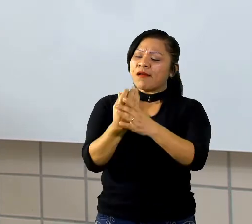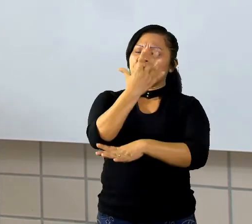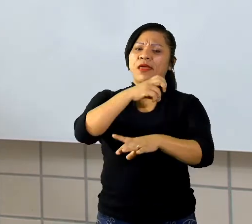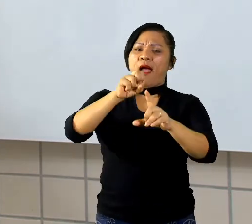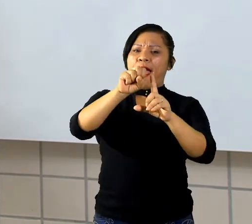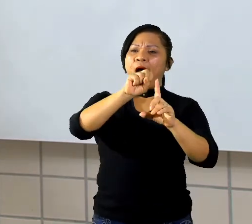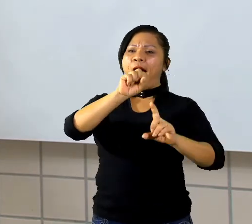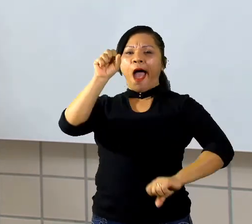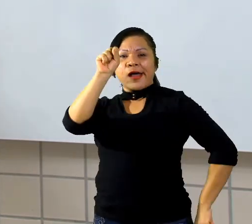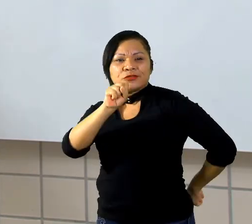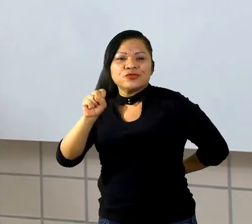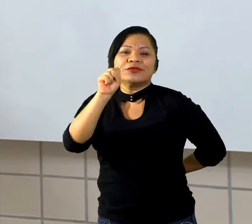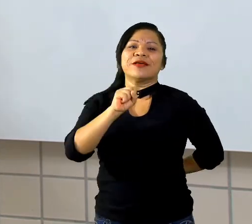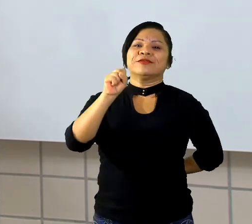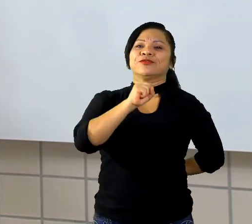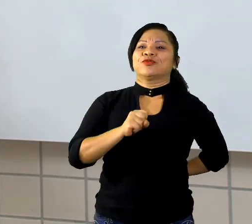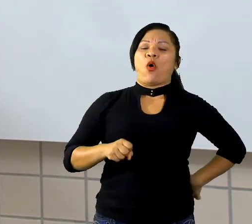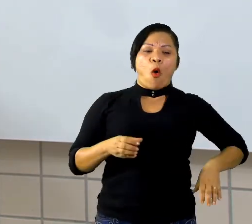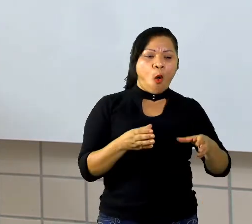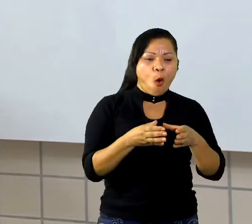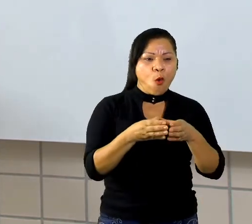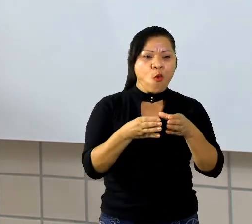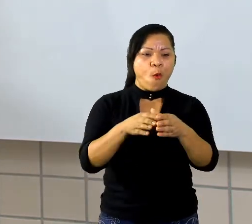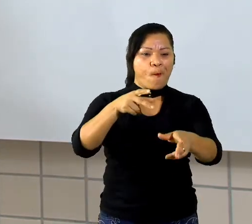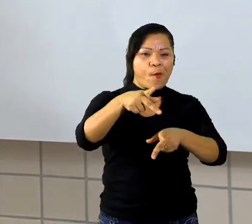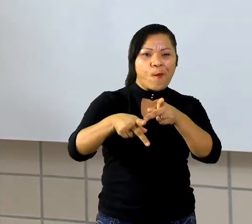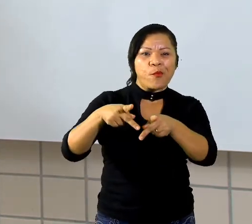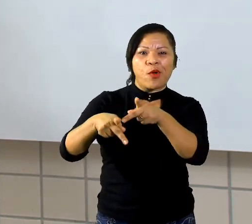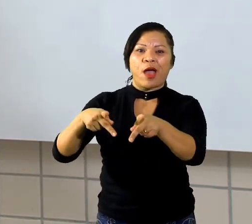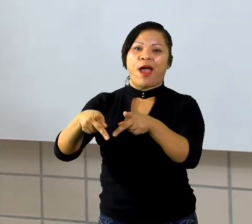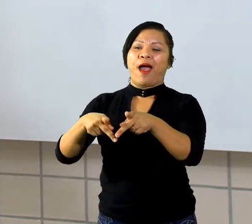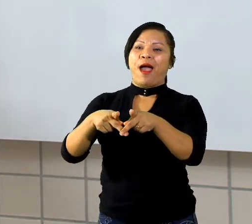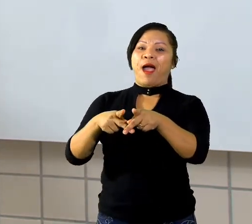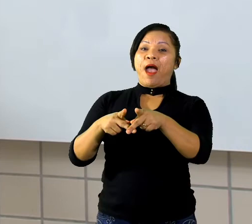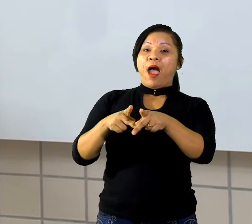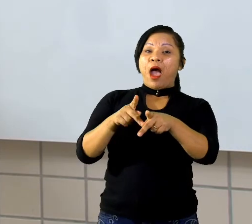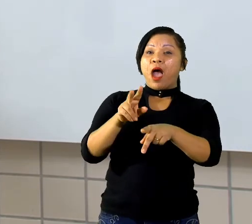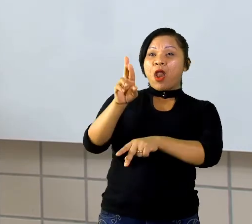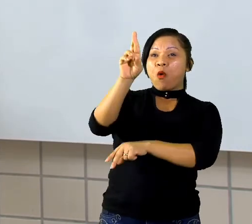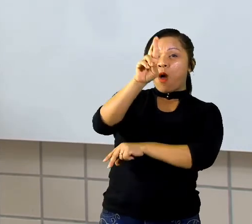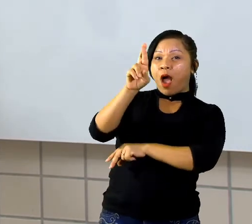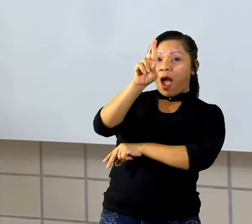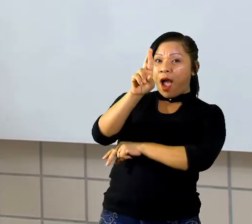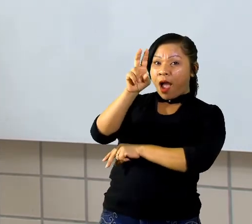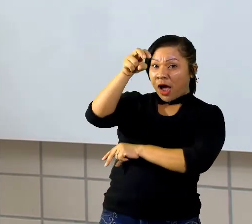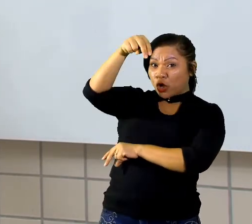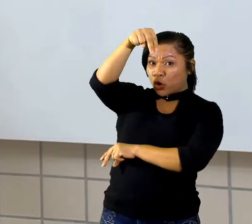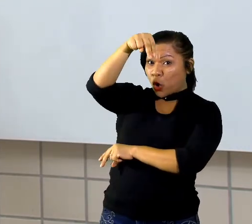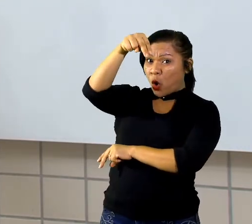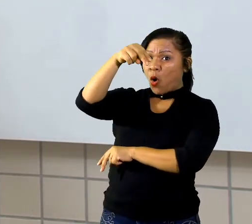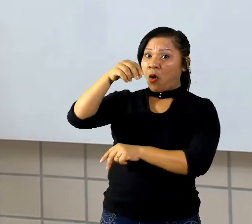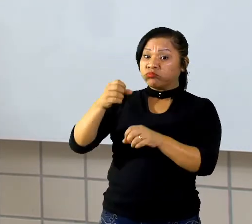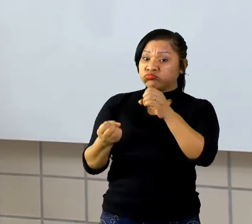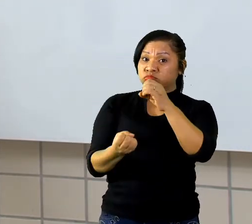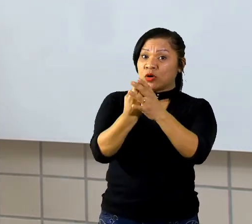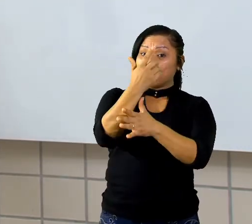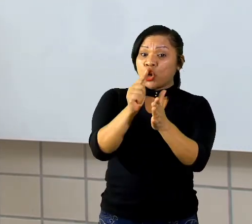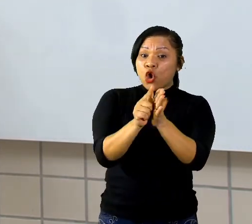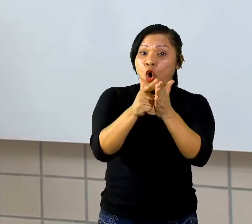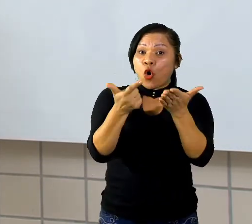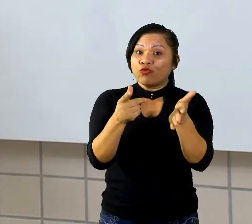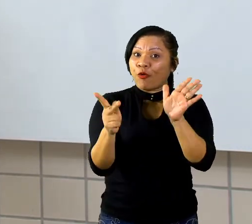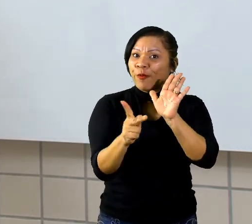criar grupos populares. A região norte de Goiás chegou a criar um jornal próprio, o chamado